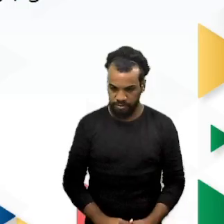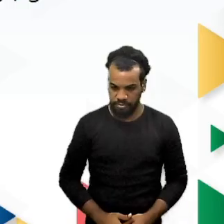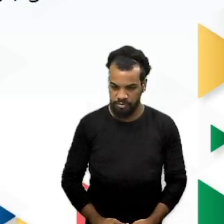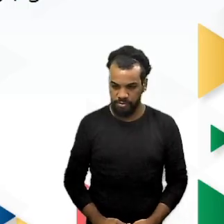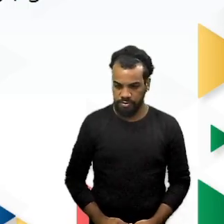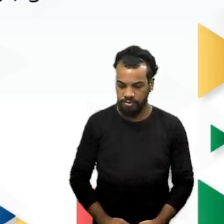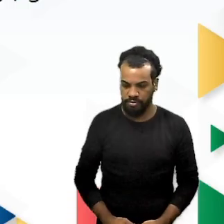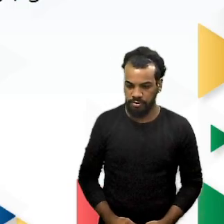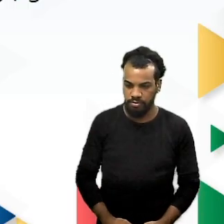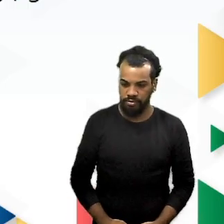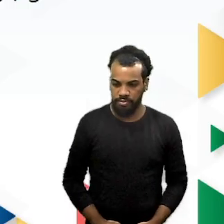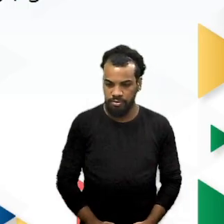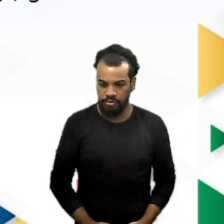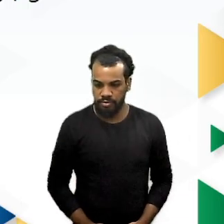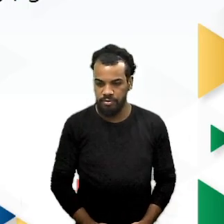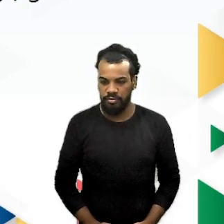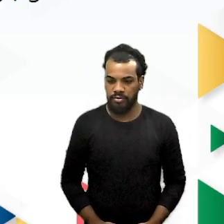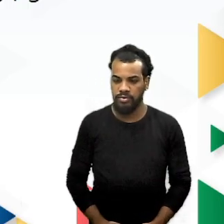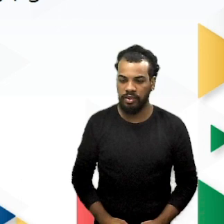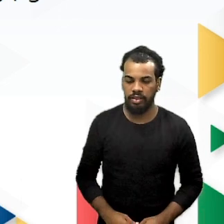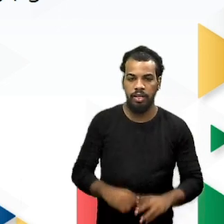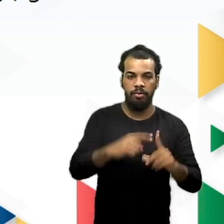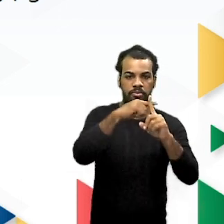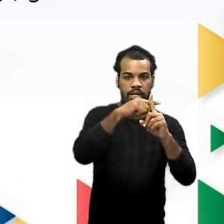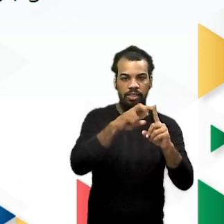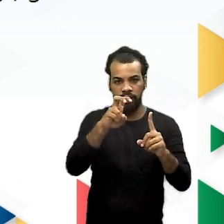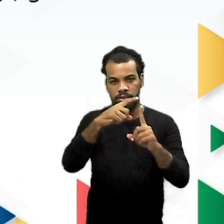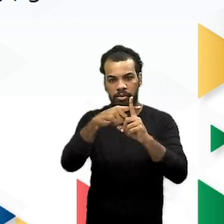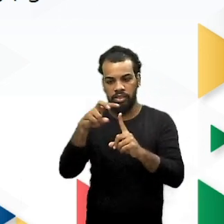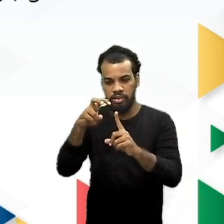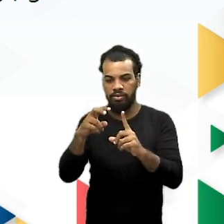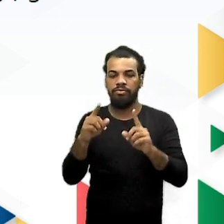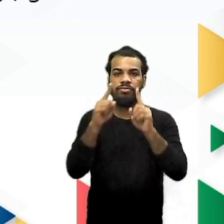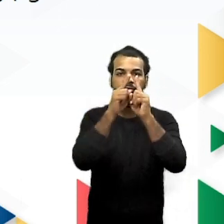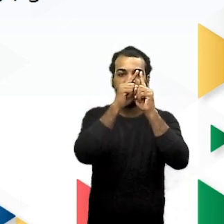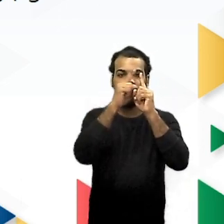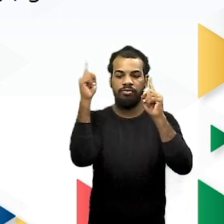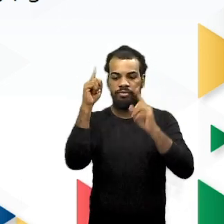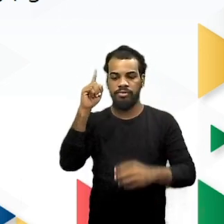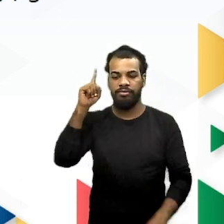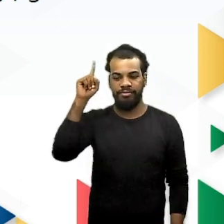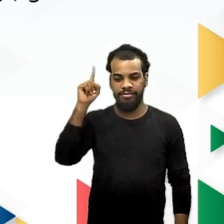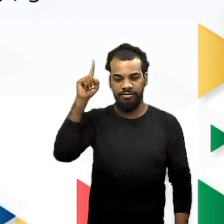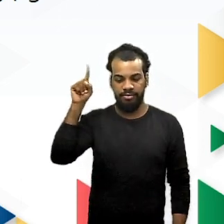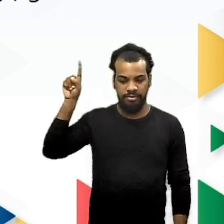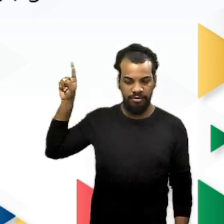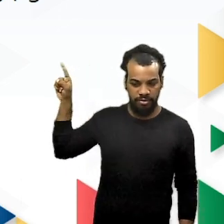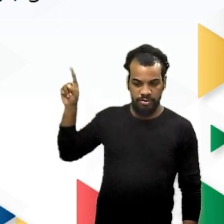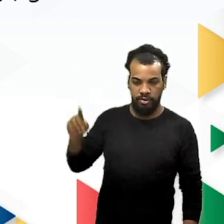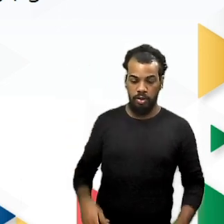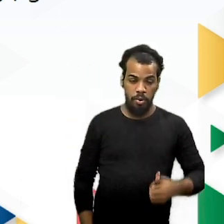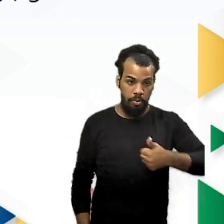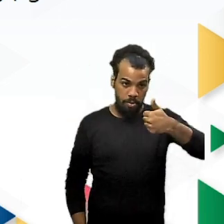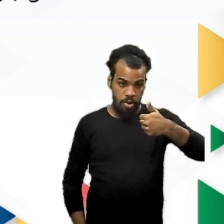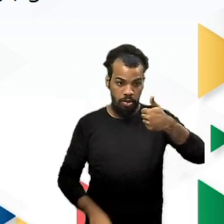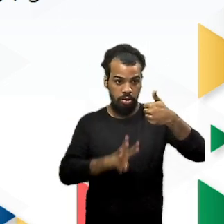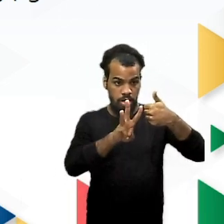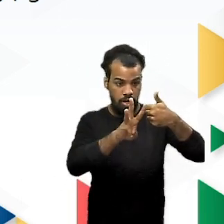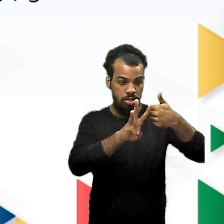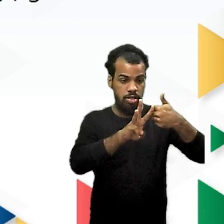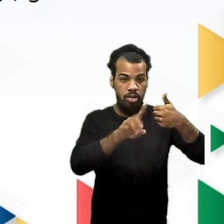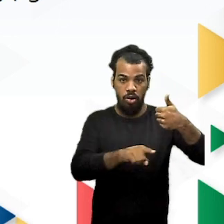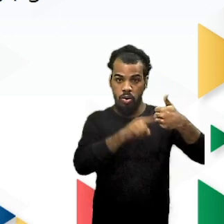mais 5, ó. E aí a gente nem precisava calcular tudo isso. Usa a lógica. Se o primeiro termo foi 3, o segundo foi